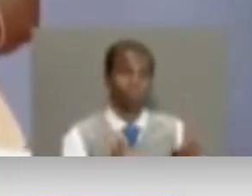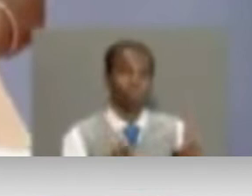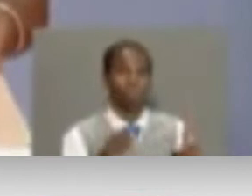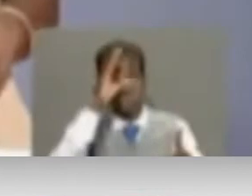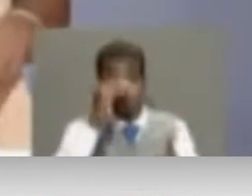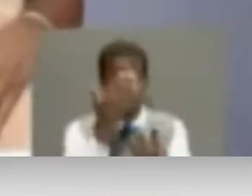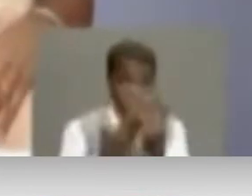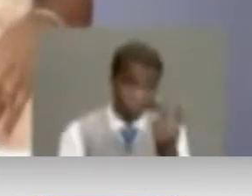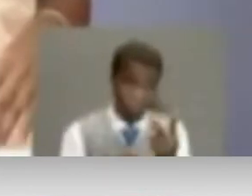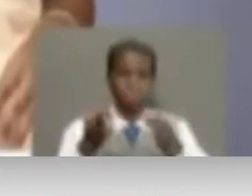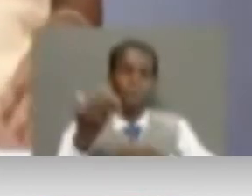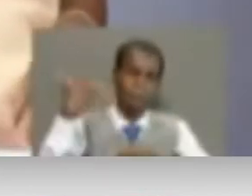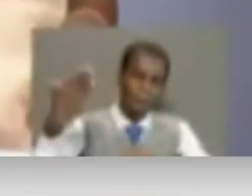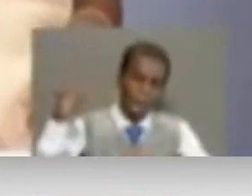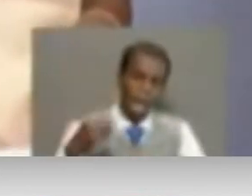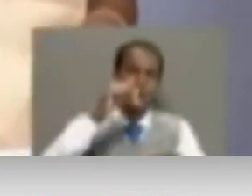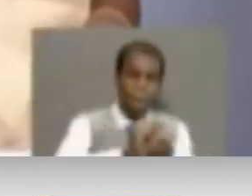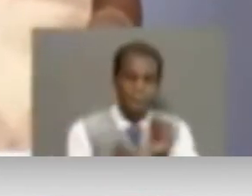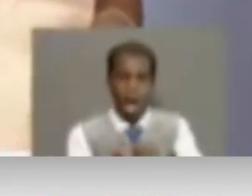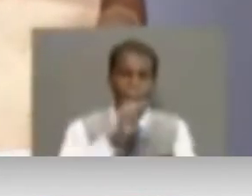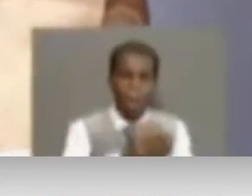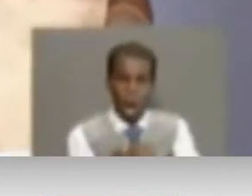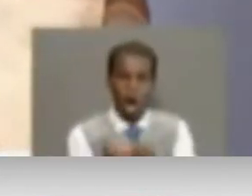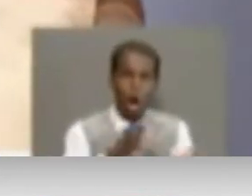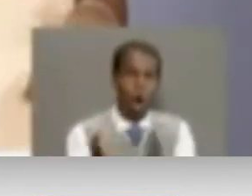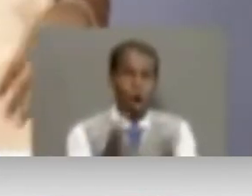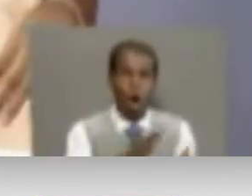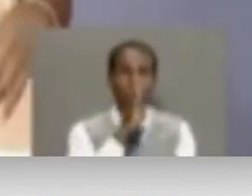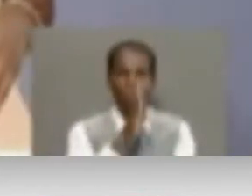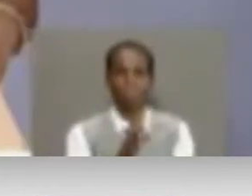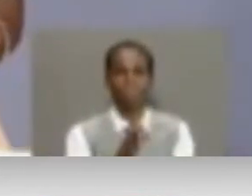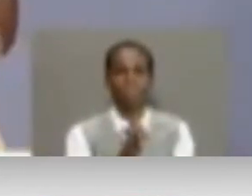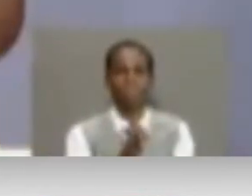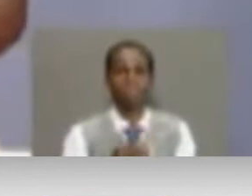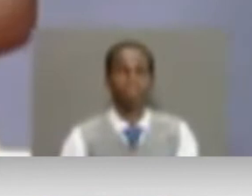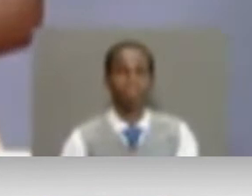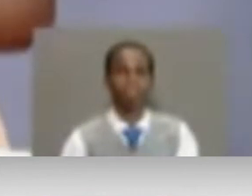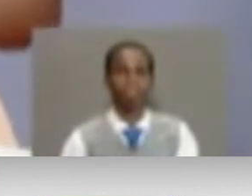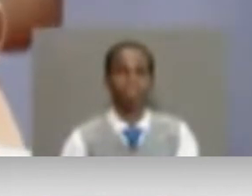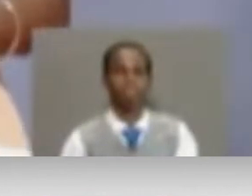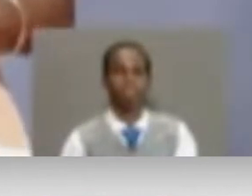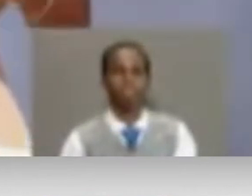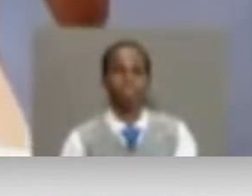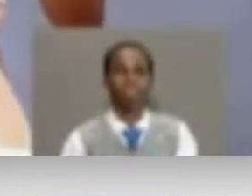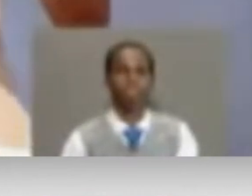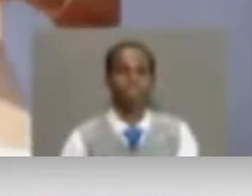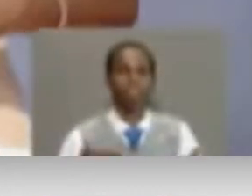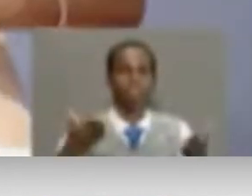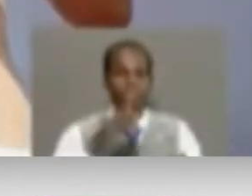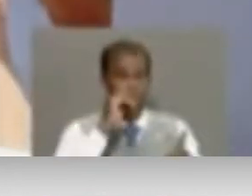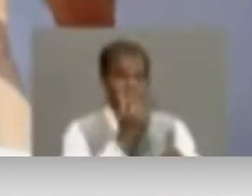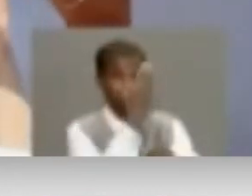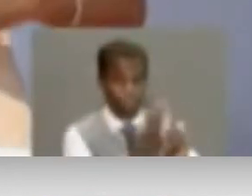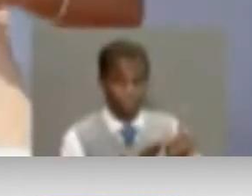doutrina, está a falar da jurisprudência no geral, não está a falar do caso em concreto. Esta decisão não é baseada nem na... É porque nós